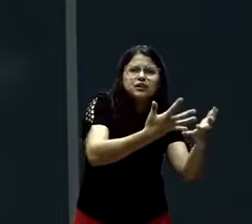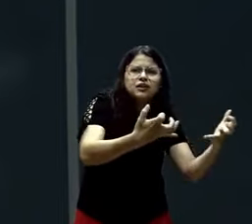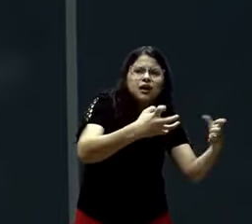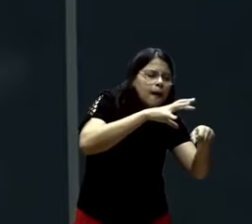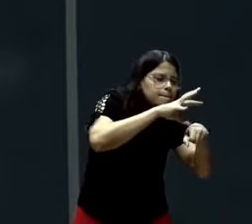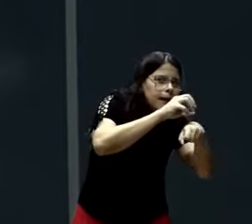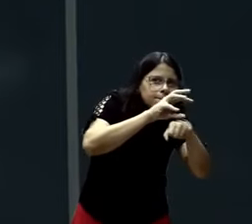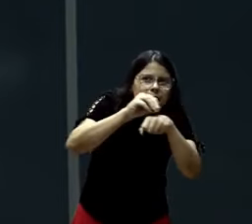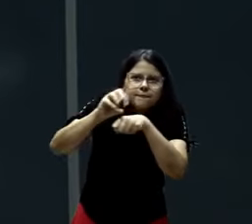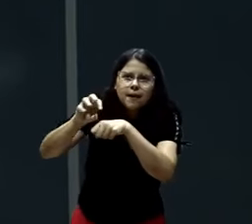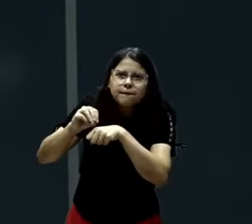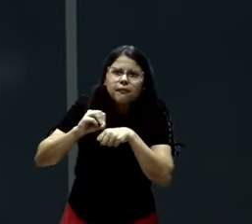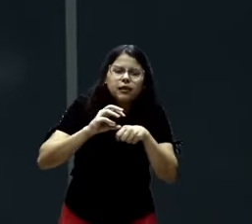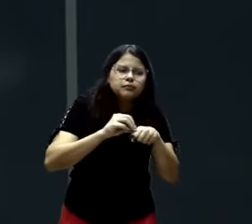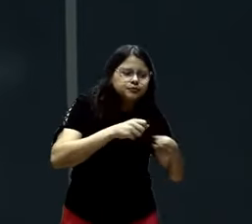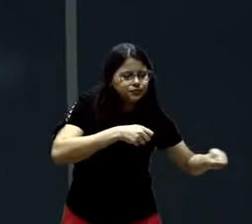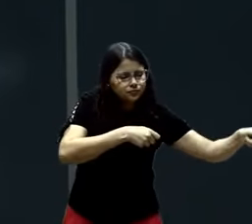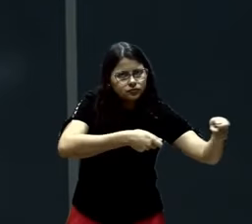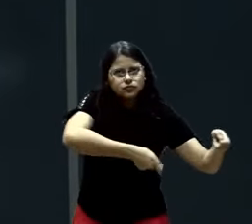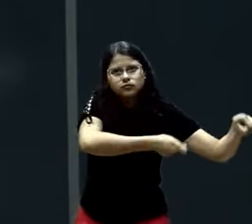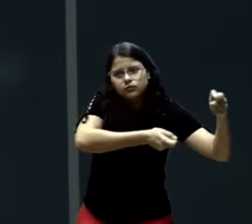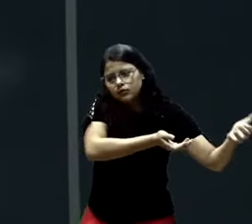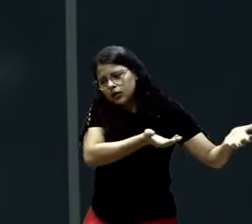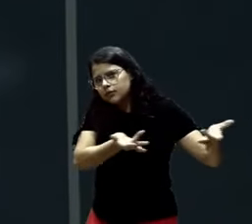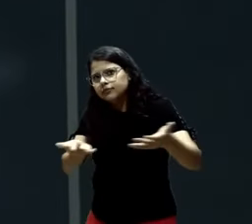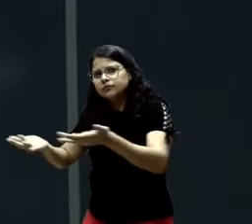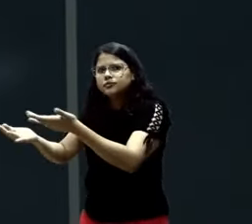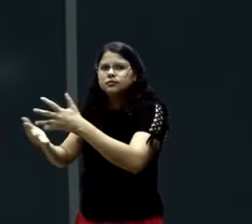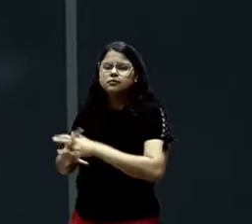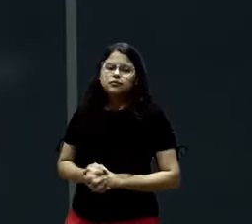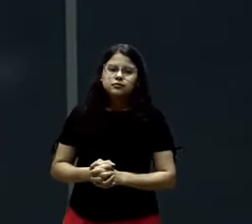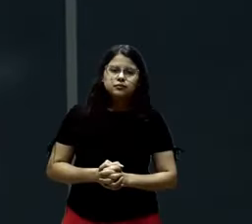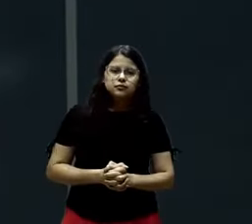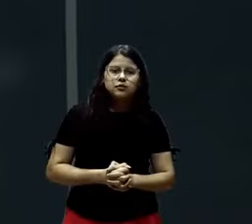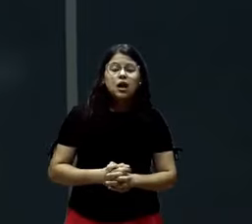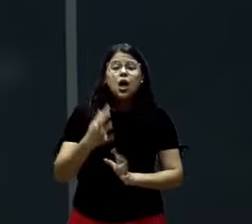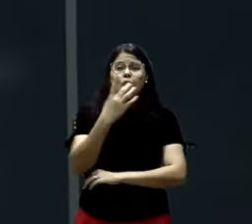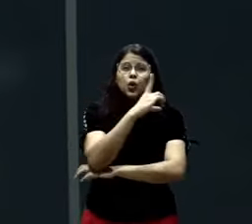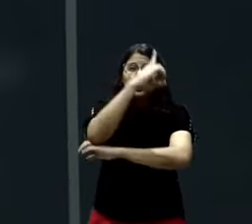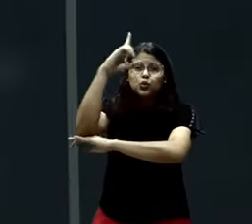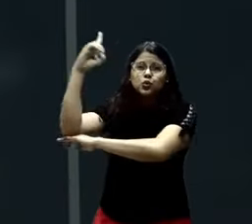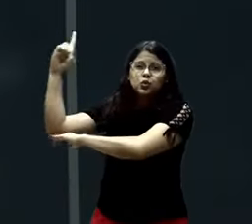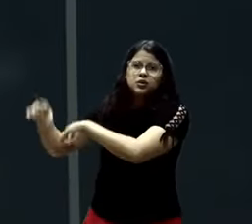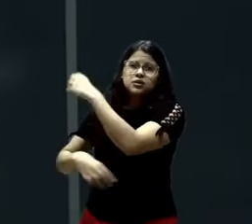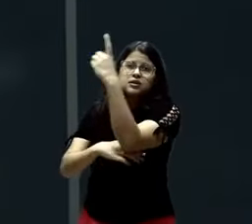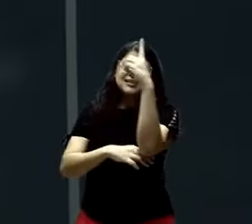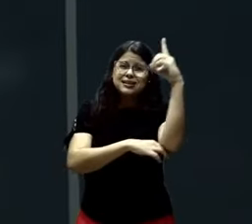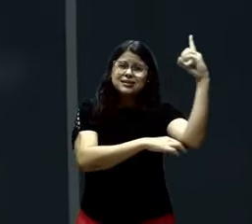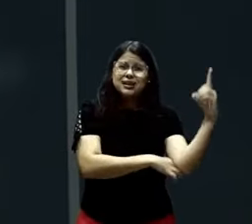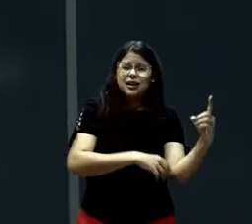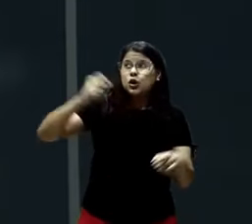Era normal e natural, muito calor, deserto, sarça, que é um